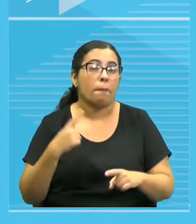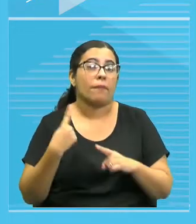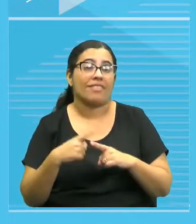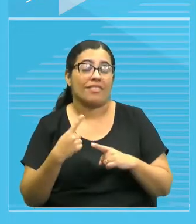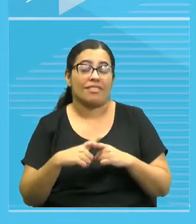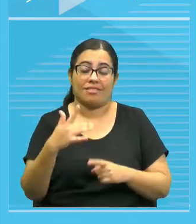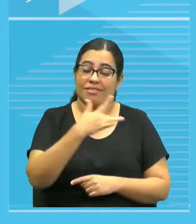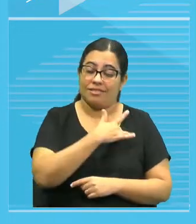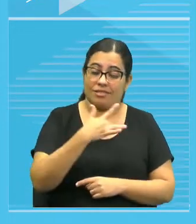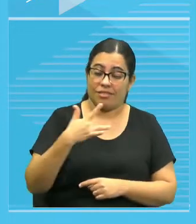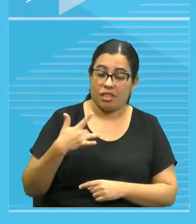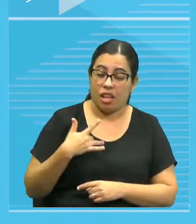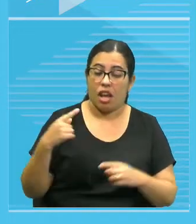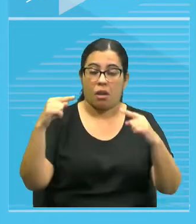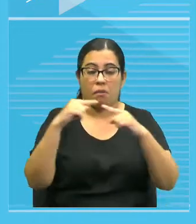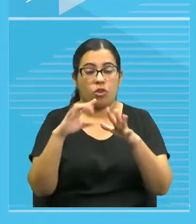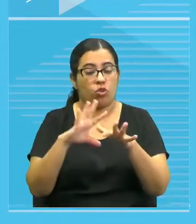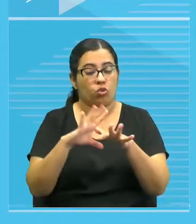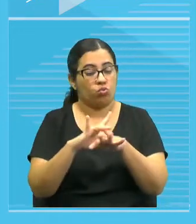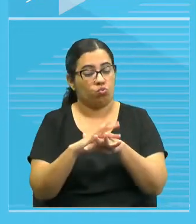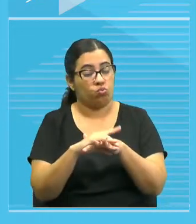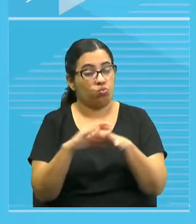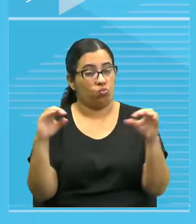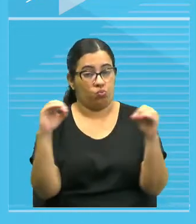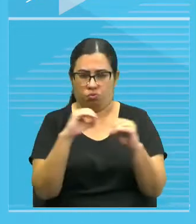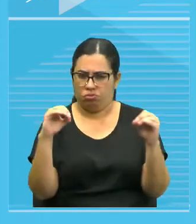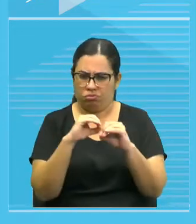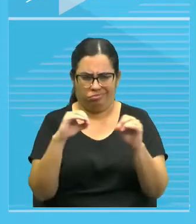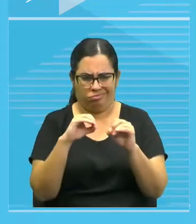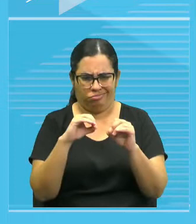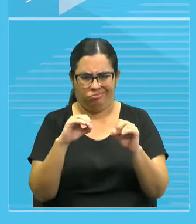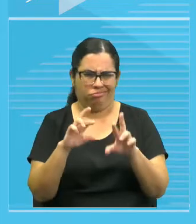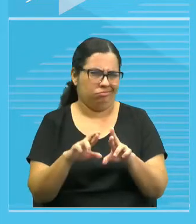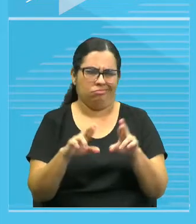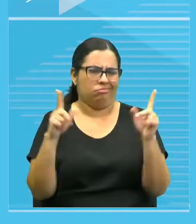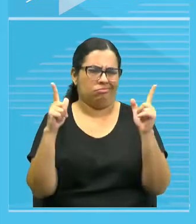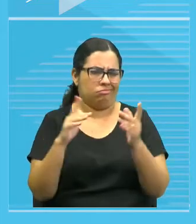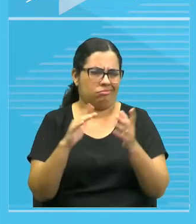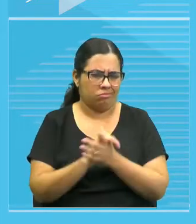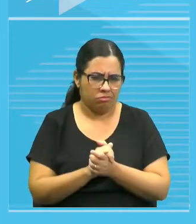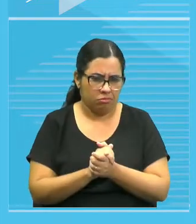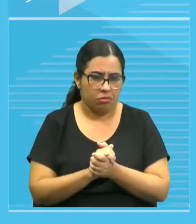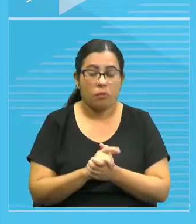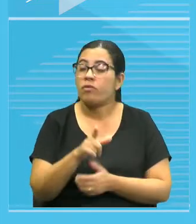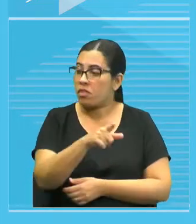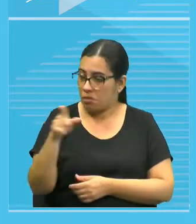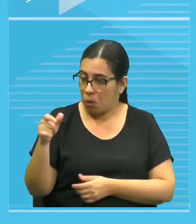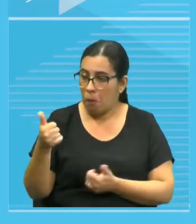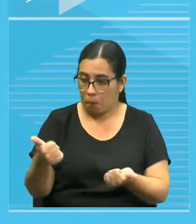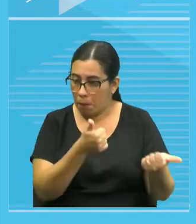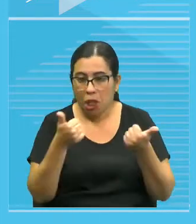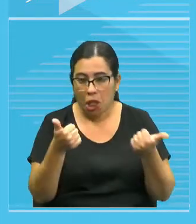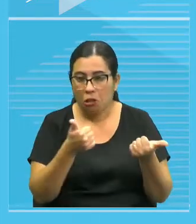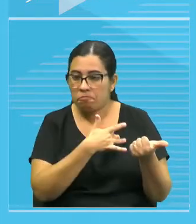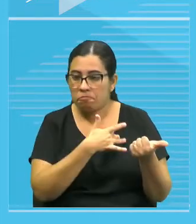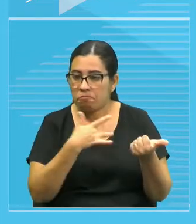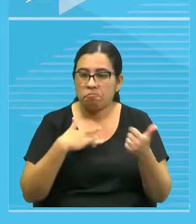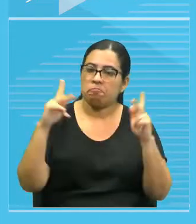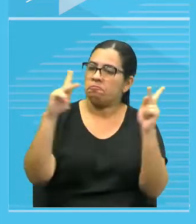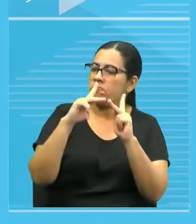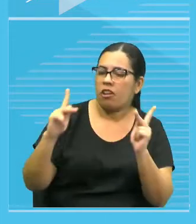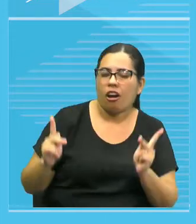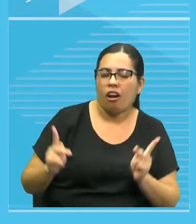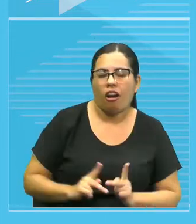ausência de doença. Não. E aí, meu amigo, como é que você está? Tudo bem? Rapaz, tudo em paz,